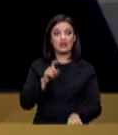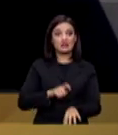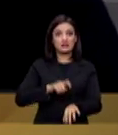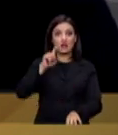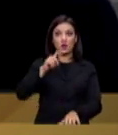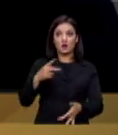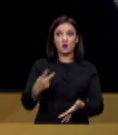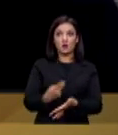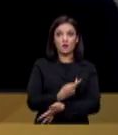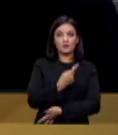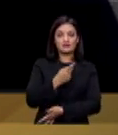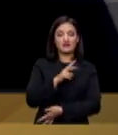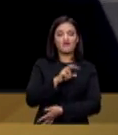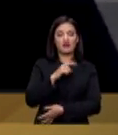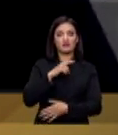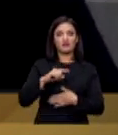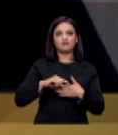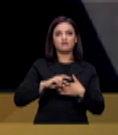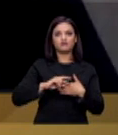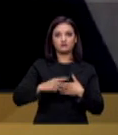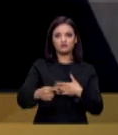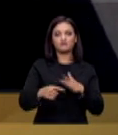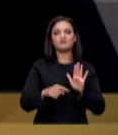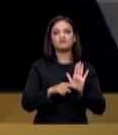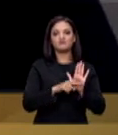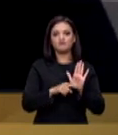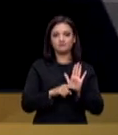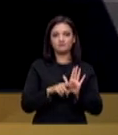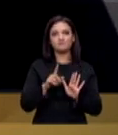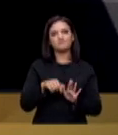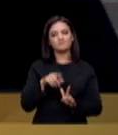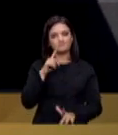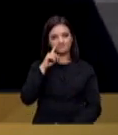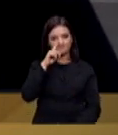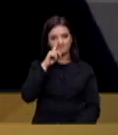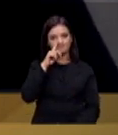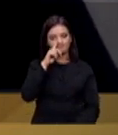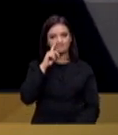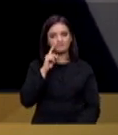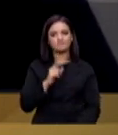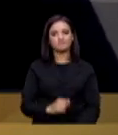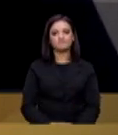excelência verifica como passíveis de serem